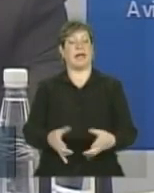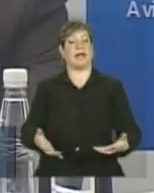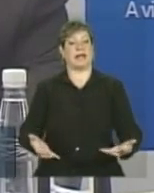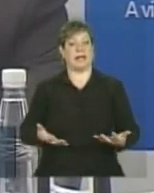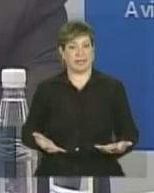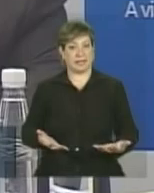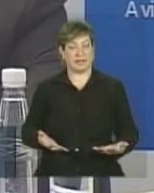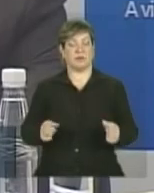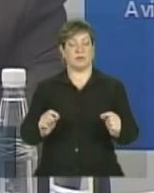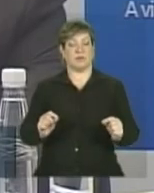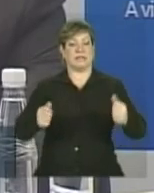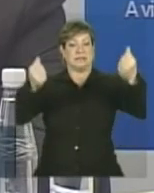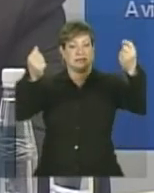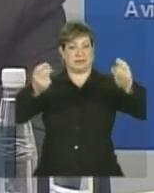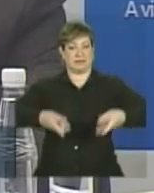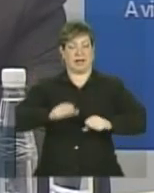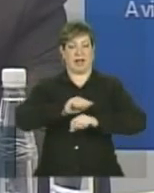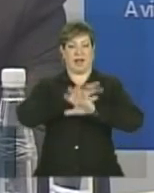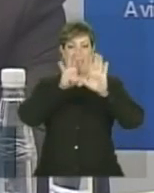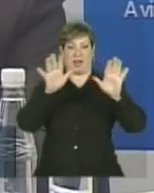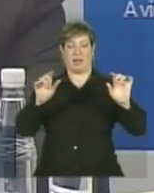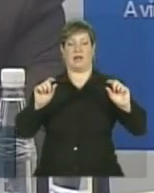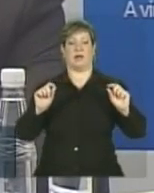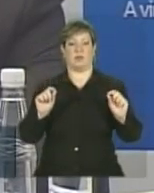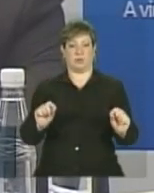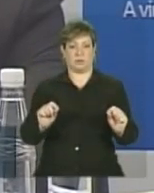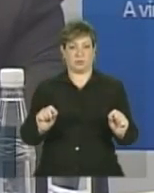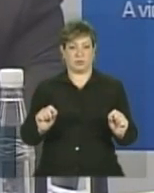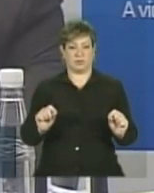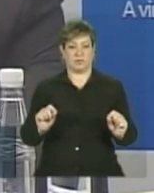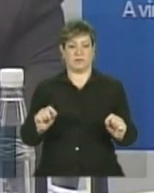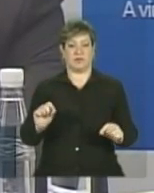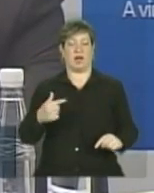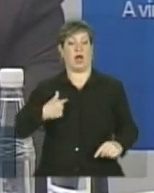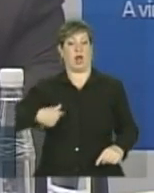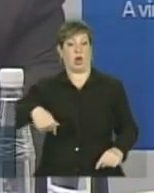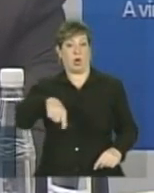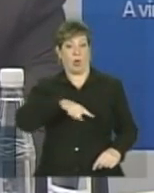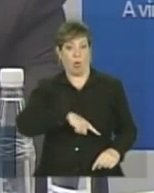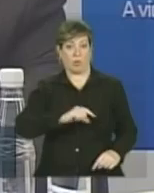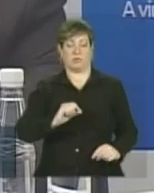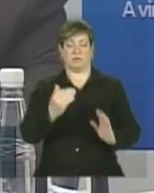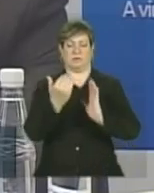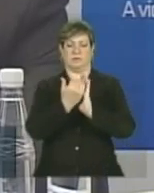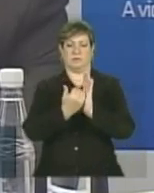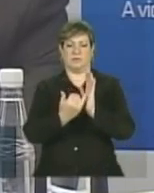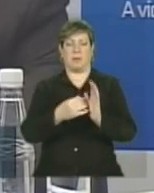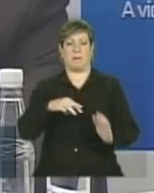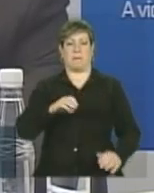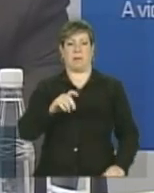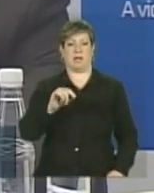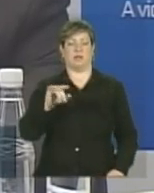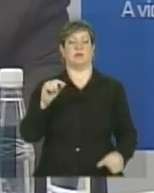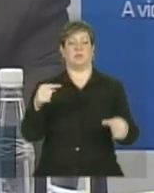que deixar claro que as nossas medidas são medidas